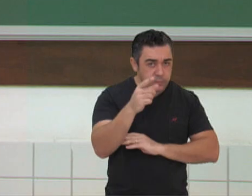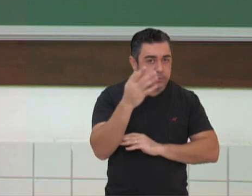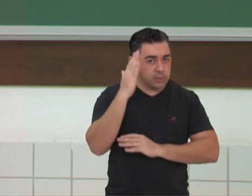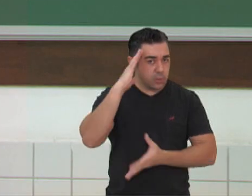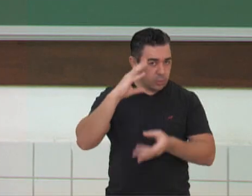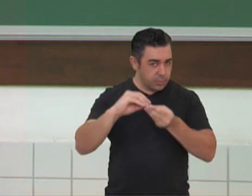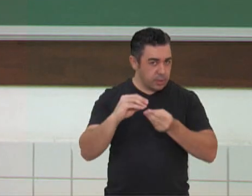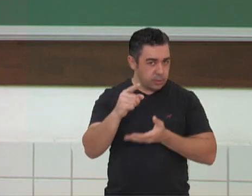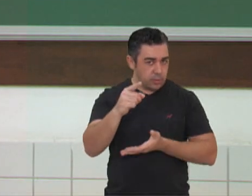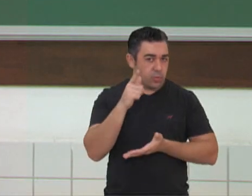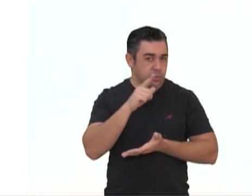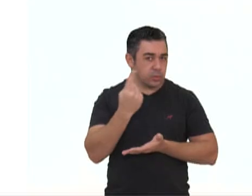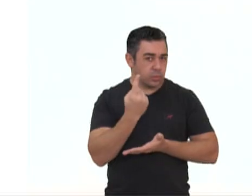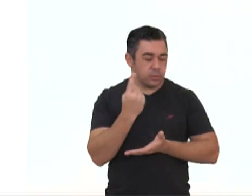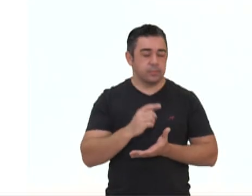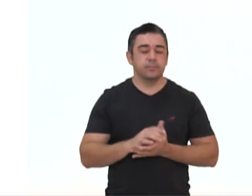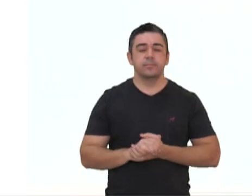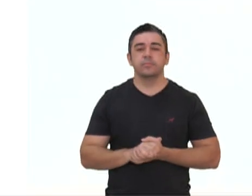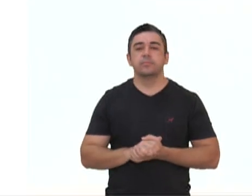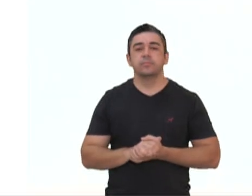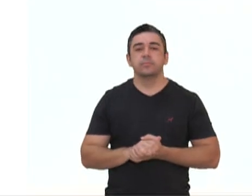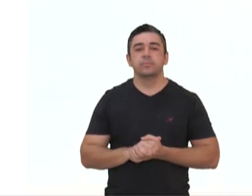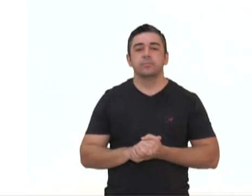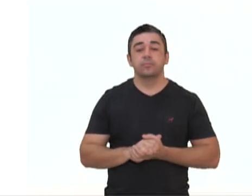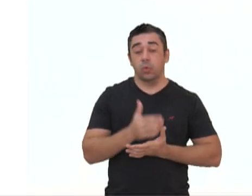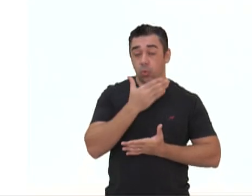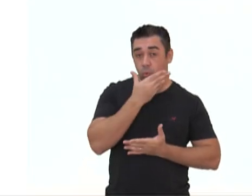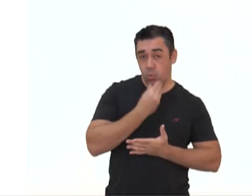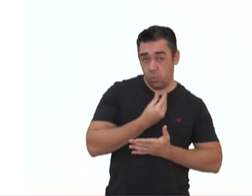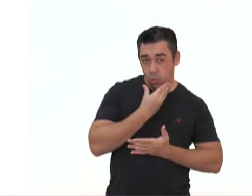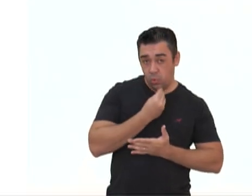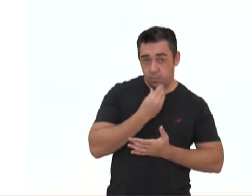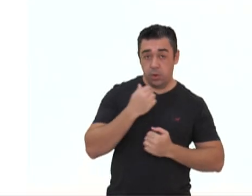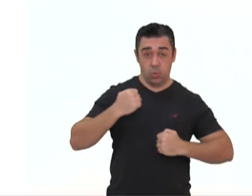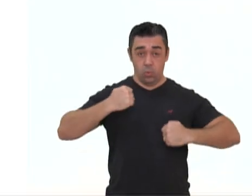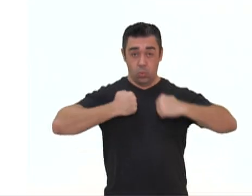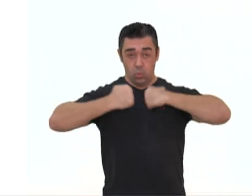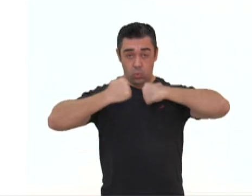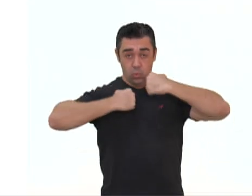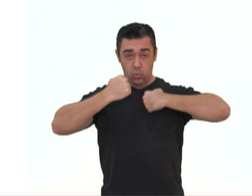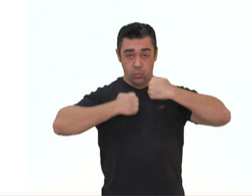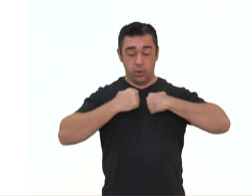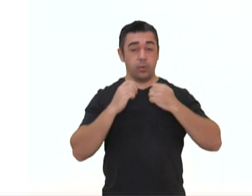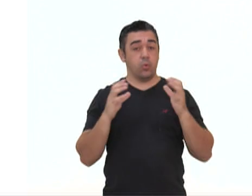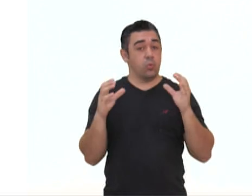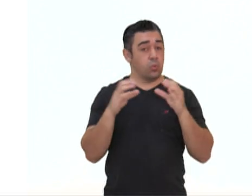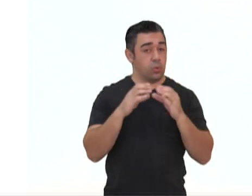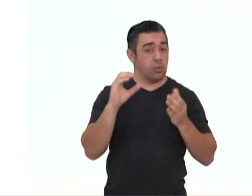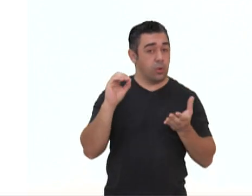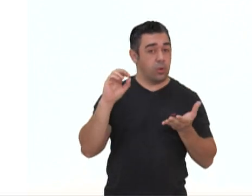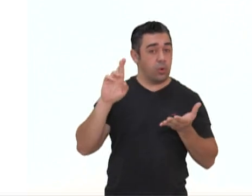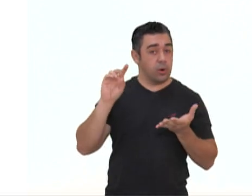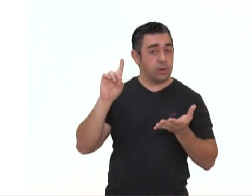vocês conseguem fazer sozinho agora. O homem e o gorila pertencem à mesma ordem, são